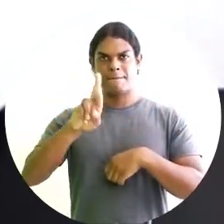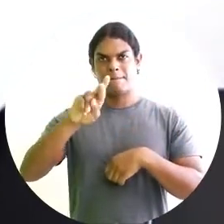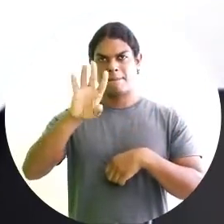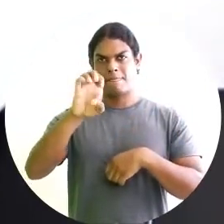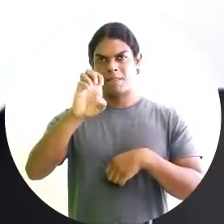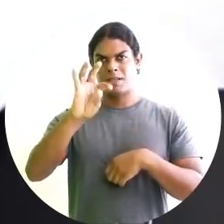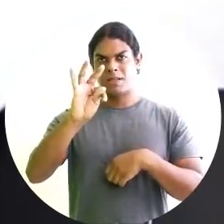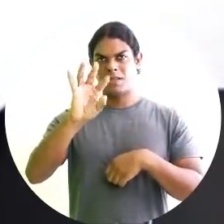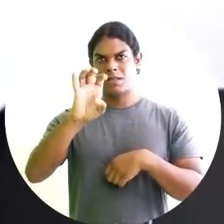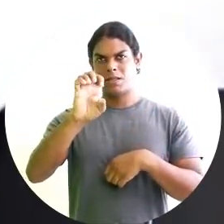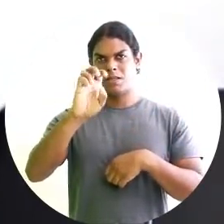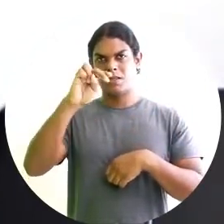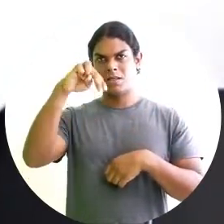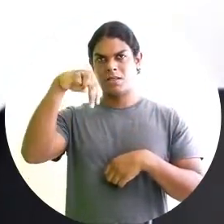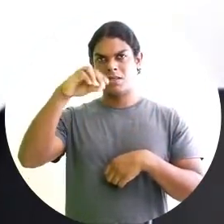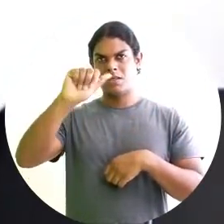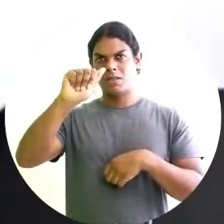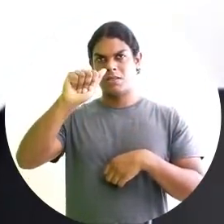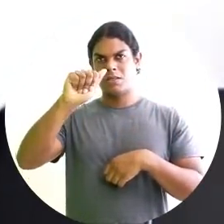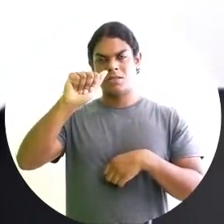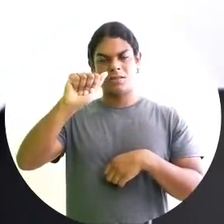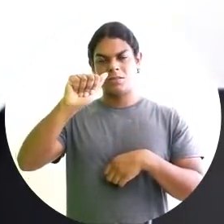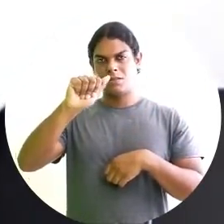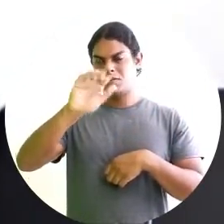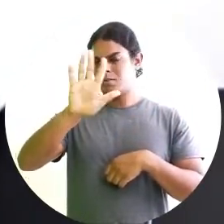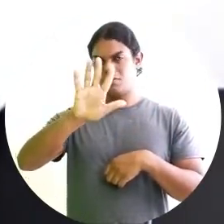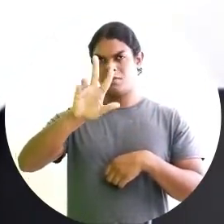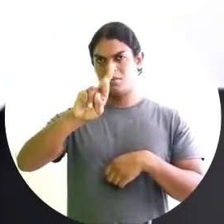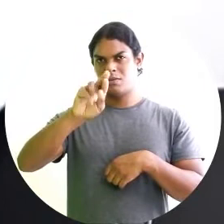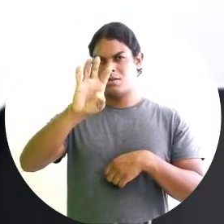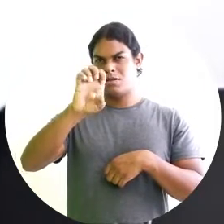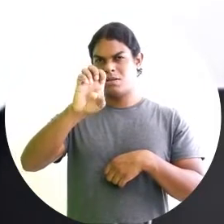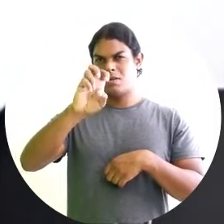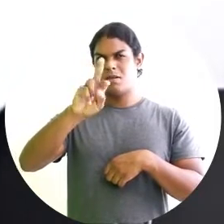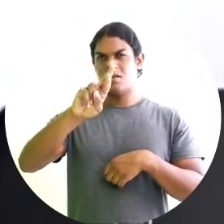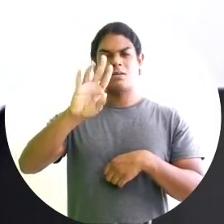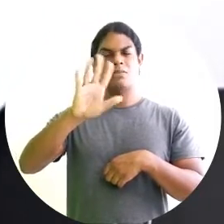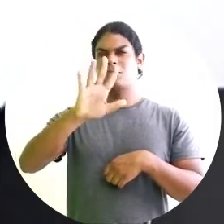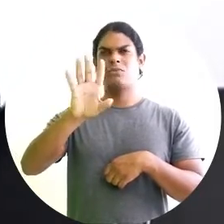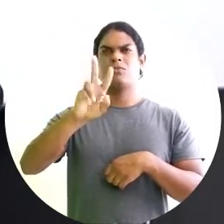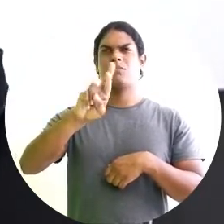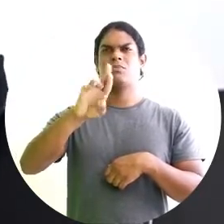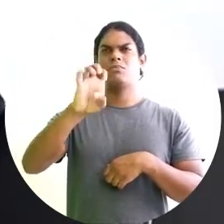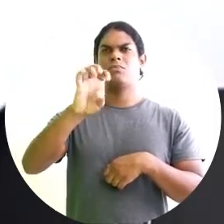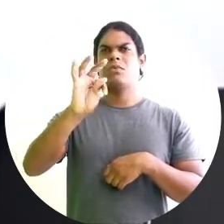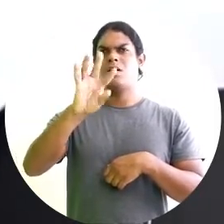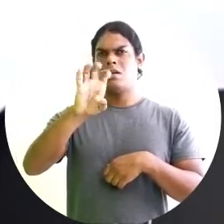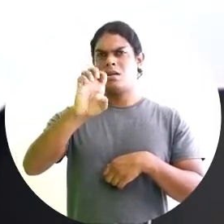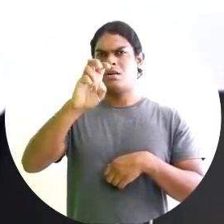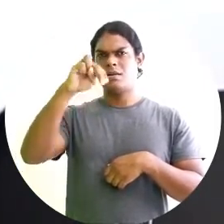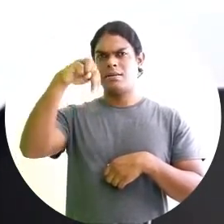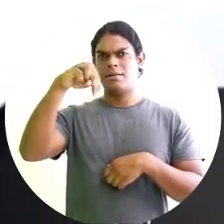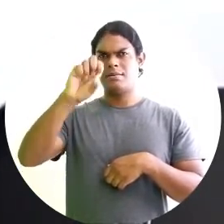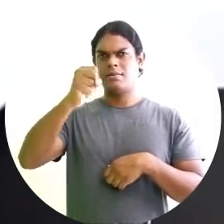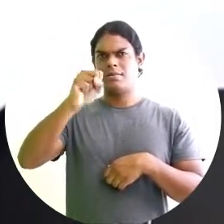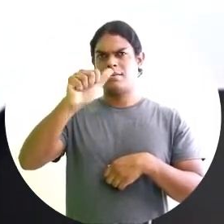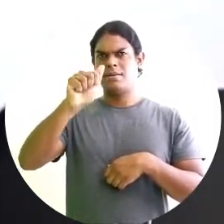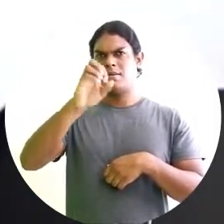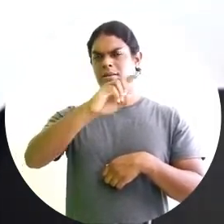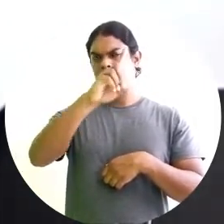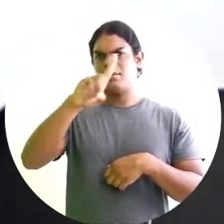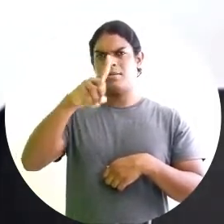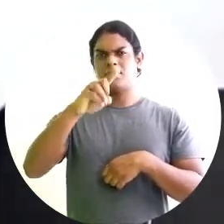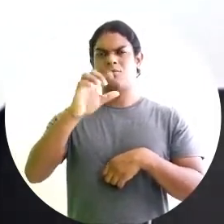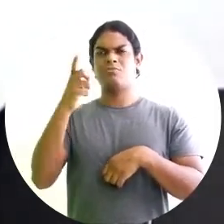a retenção da carteira de trabalho pelo empregador. É um ato muito comum. Vamos lá, como se dá